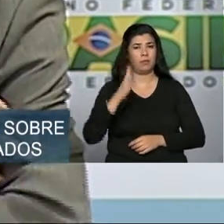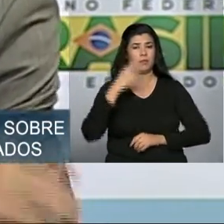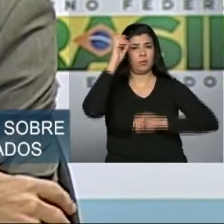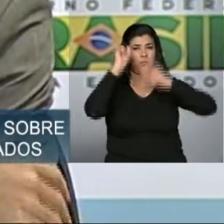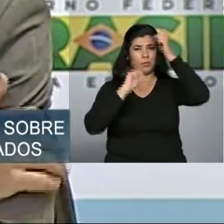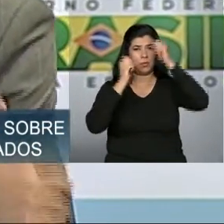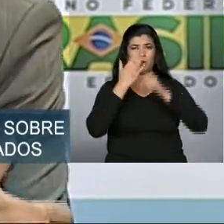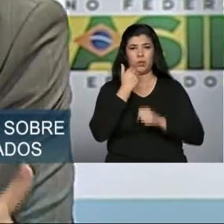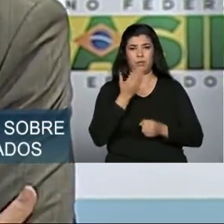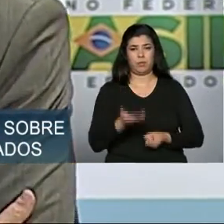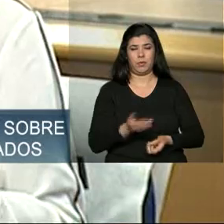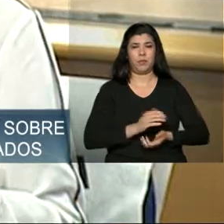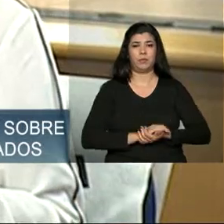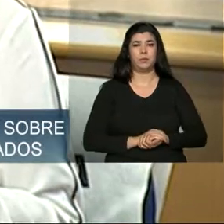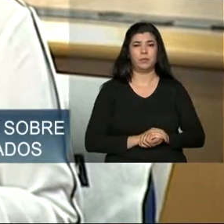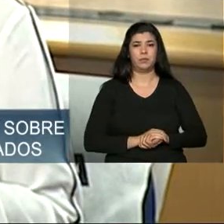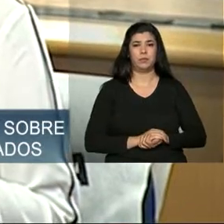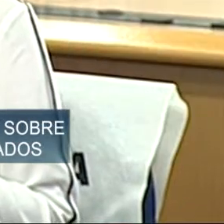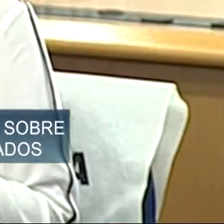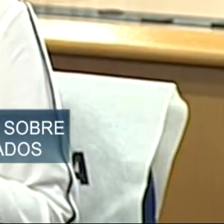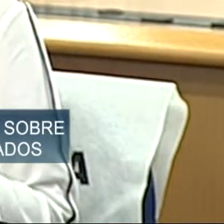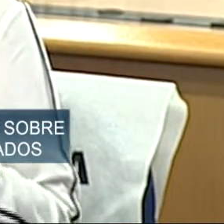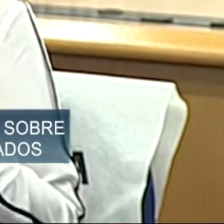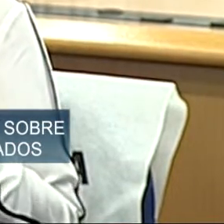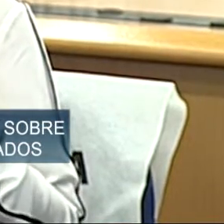Tá? Outra dúvida.